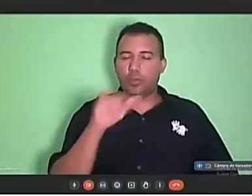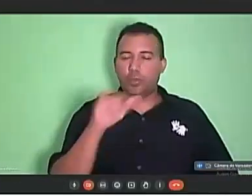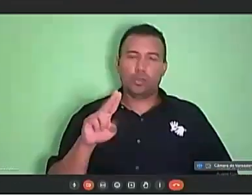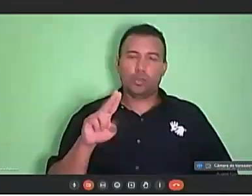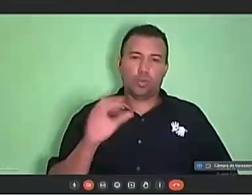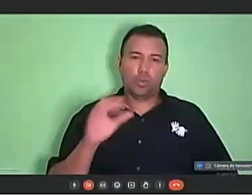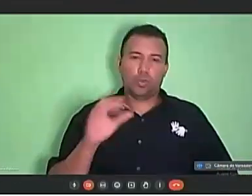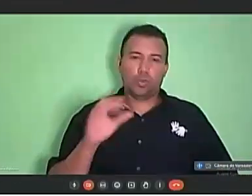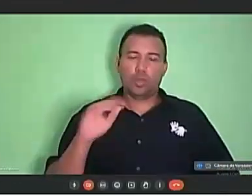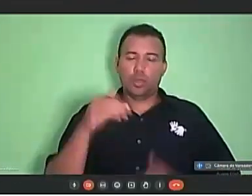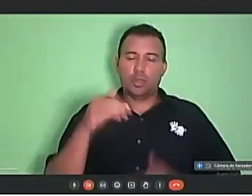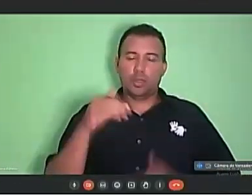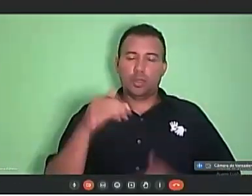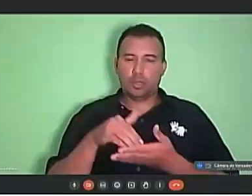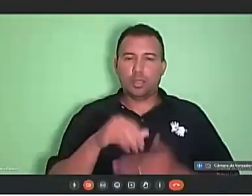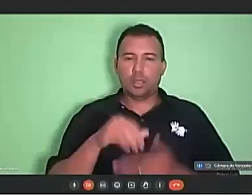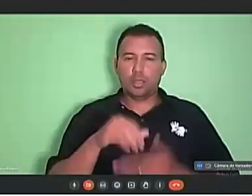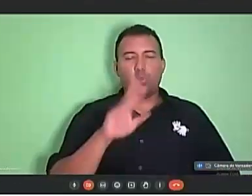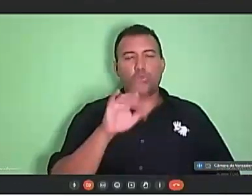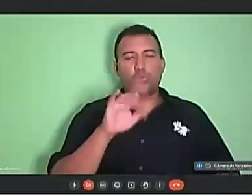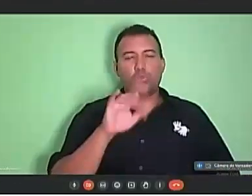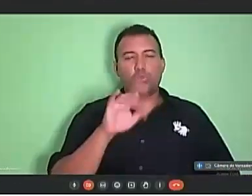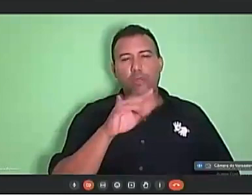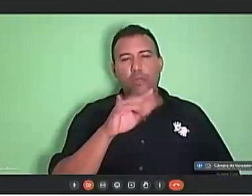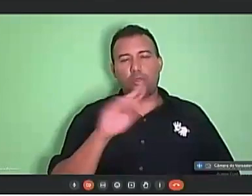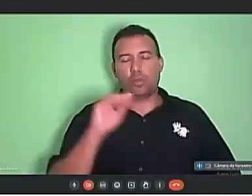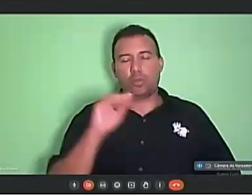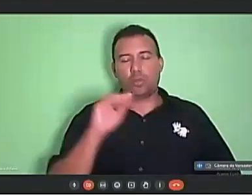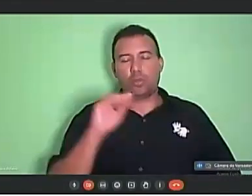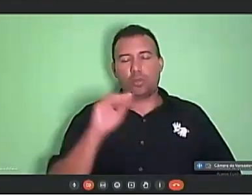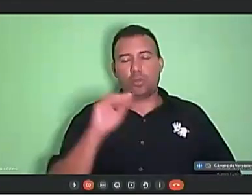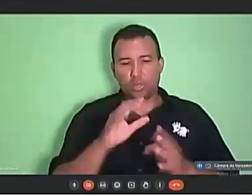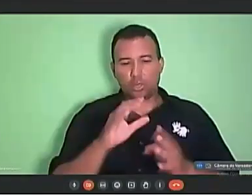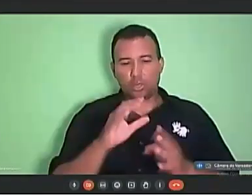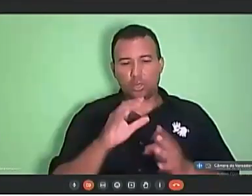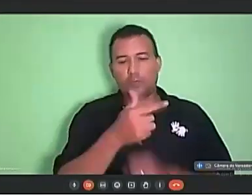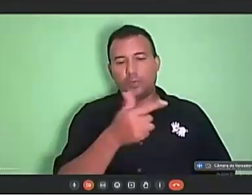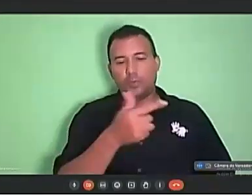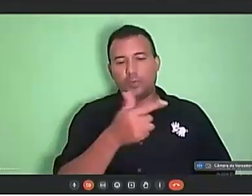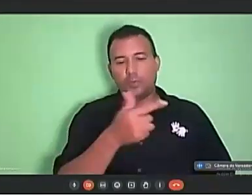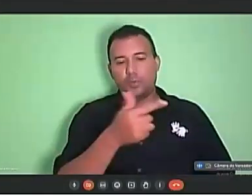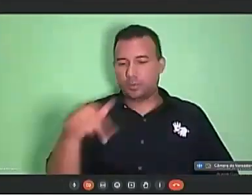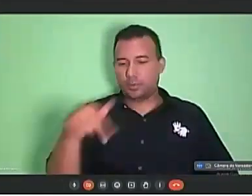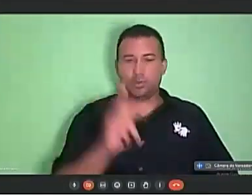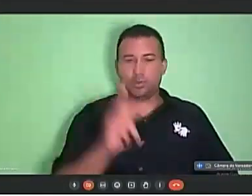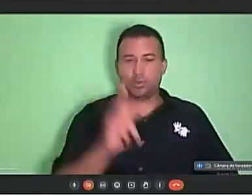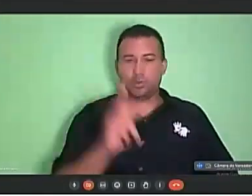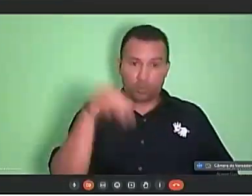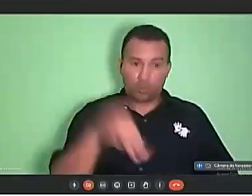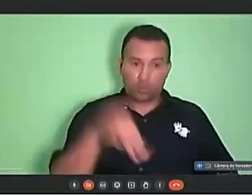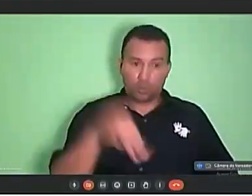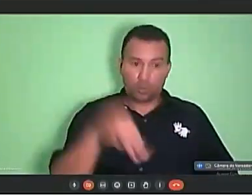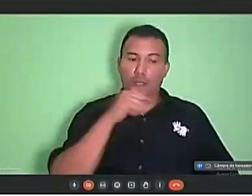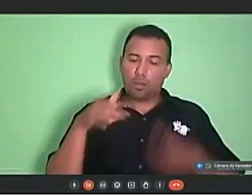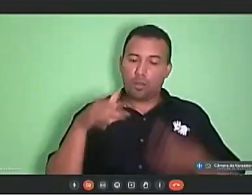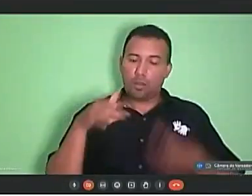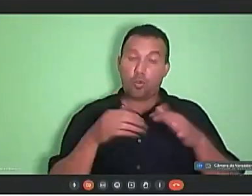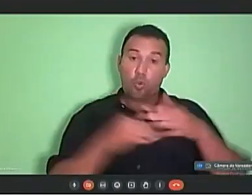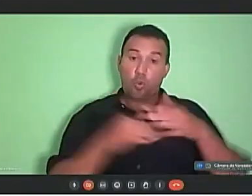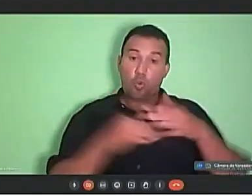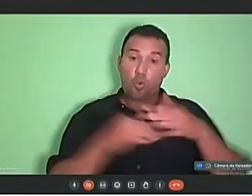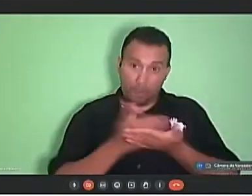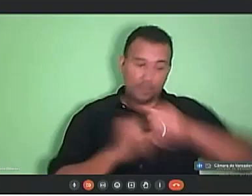Porto União até Porto Vitória. São 27 quilômetros que o Rio Iguaçu percorre, desde a ponte, a antiga ponte